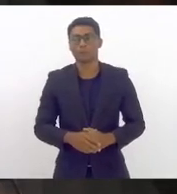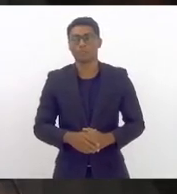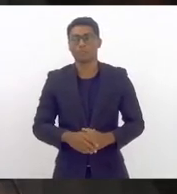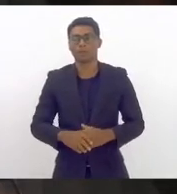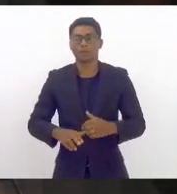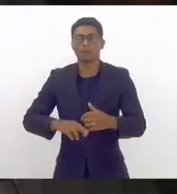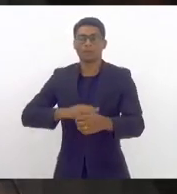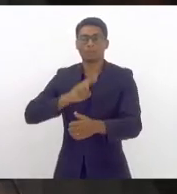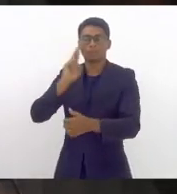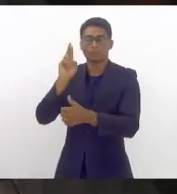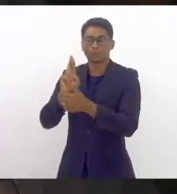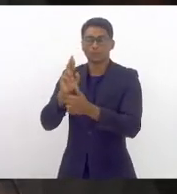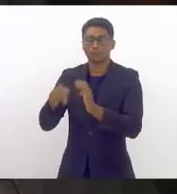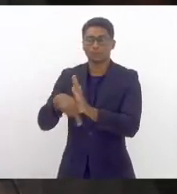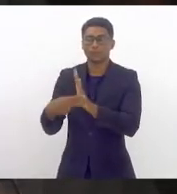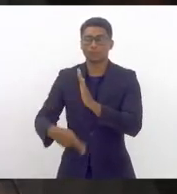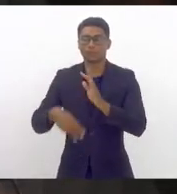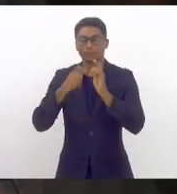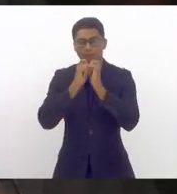Parlamento Fluminense